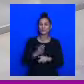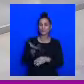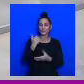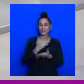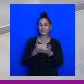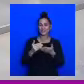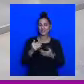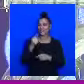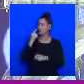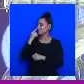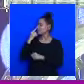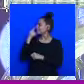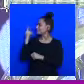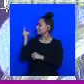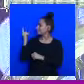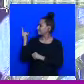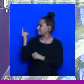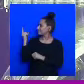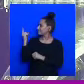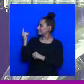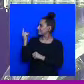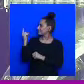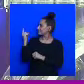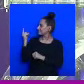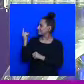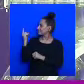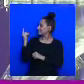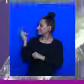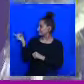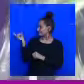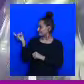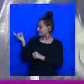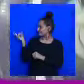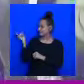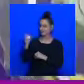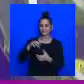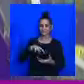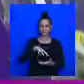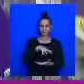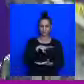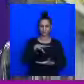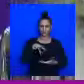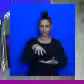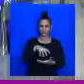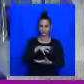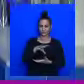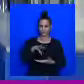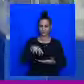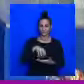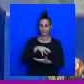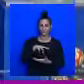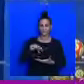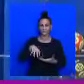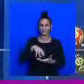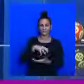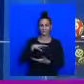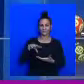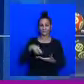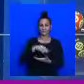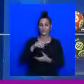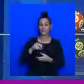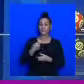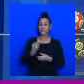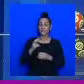Pronto, vamos começar. Bolas posicionadas. Valendo. Globo carregado embaralhando 25